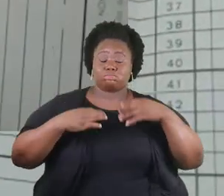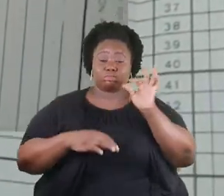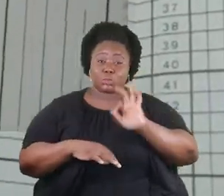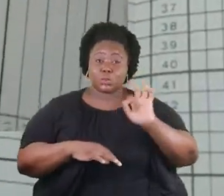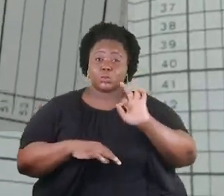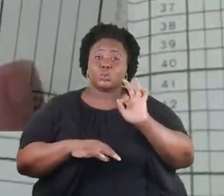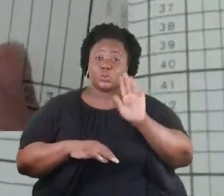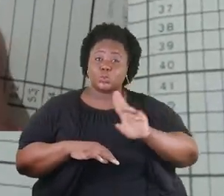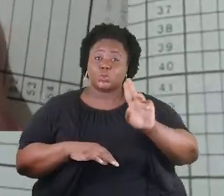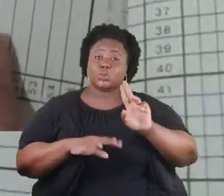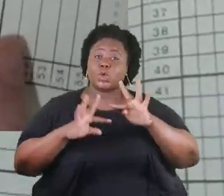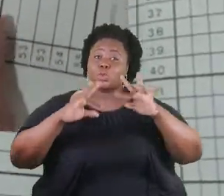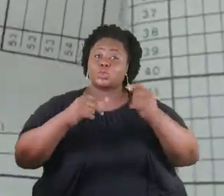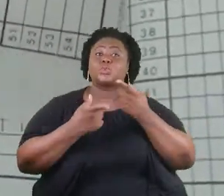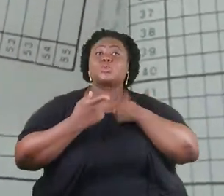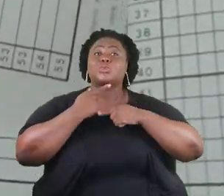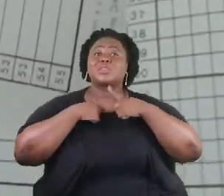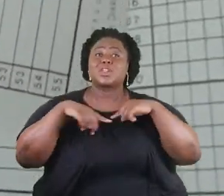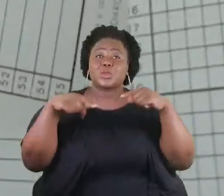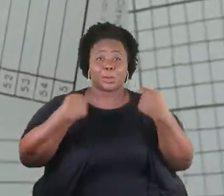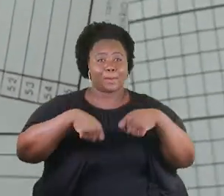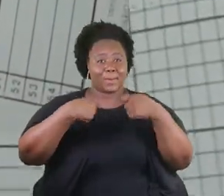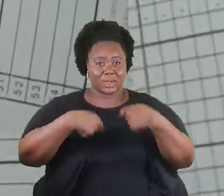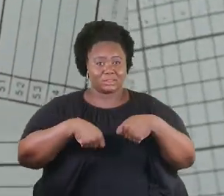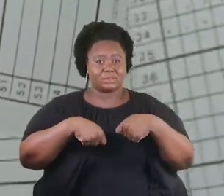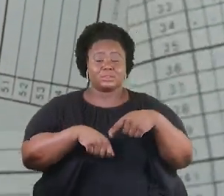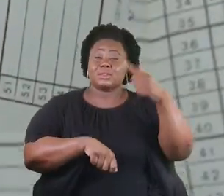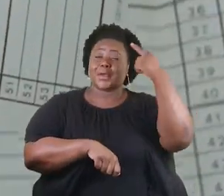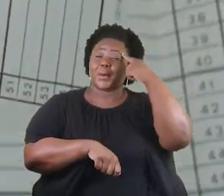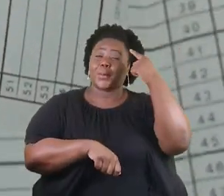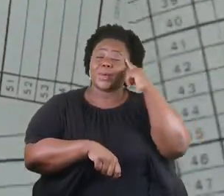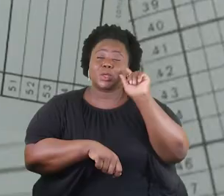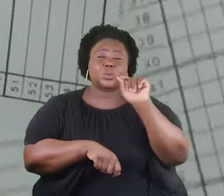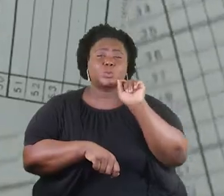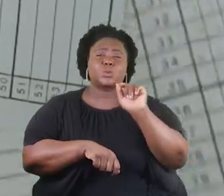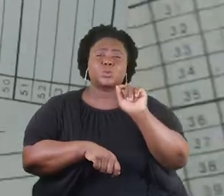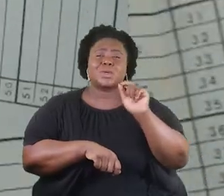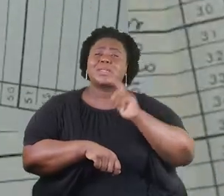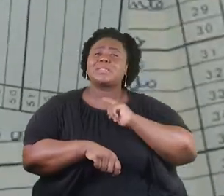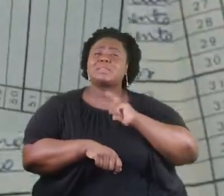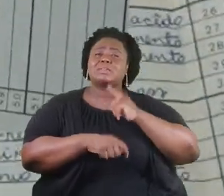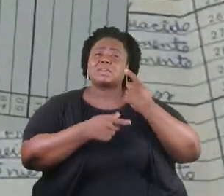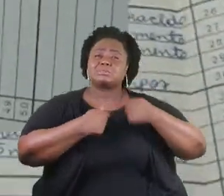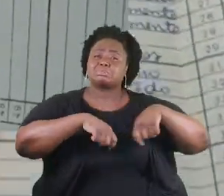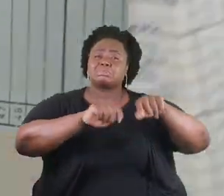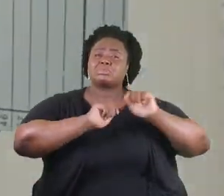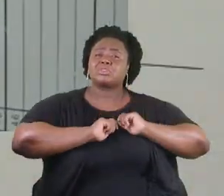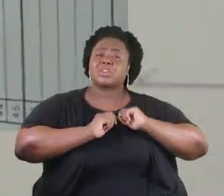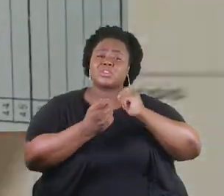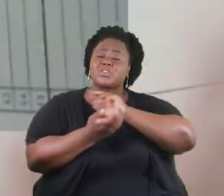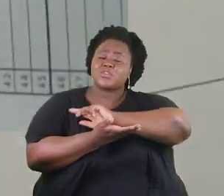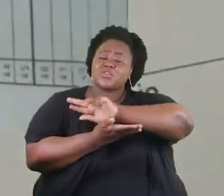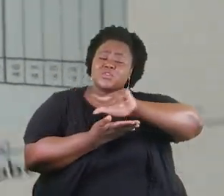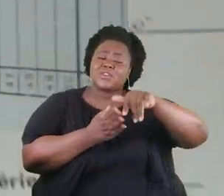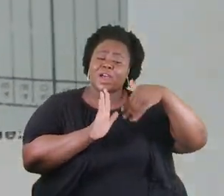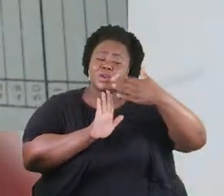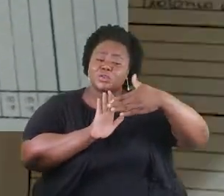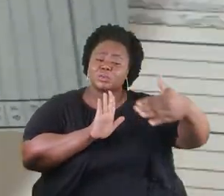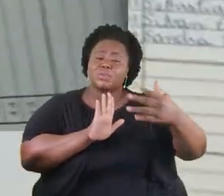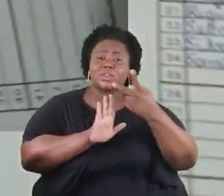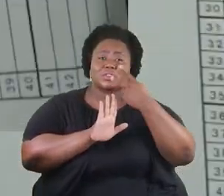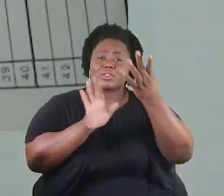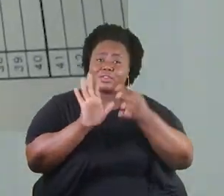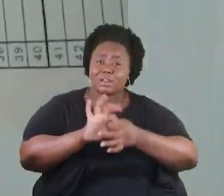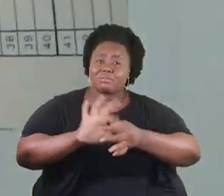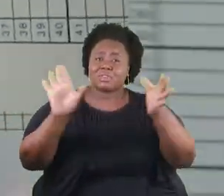farda, anseios, necessidades. E penso, o que temos herdado desses muitos processos que falam em libertações